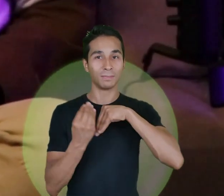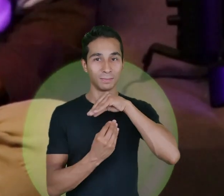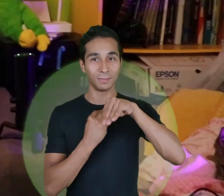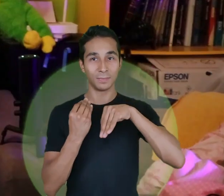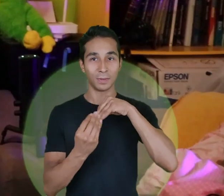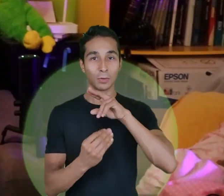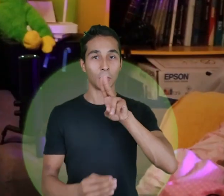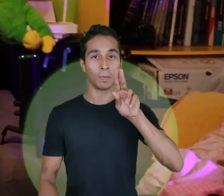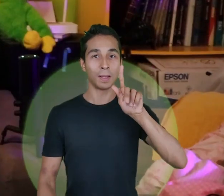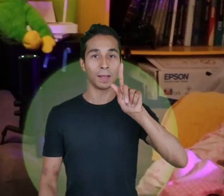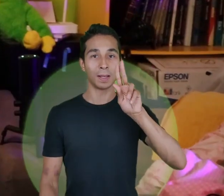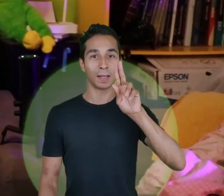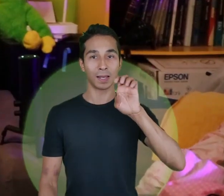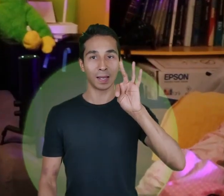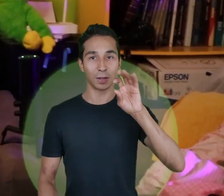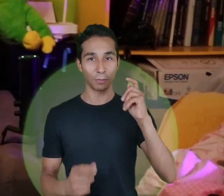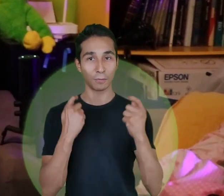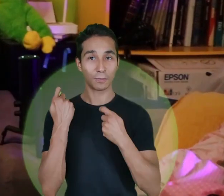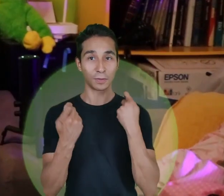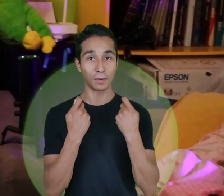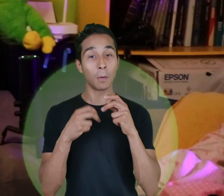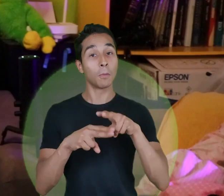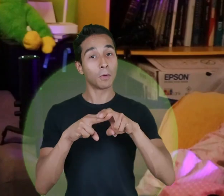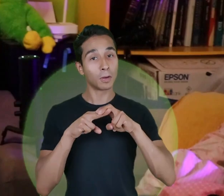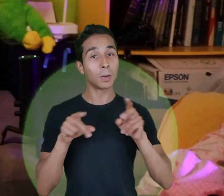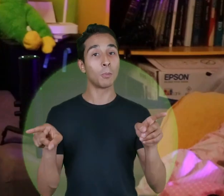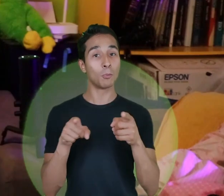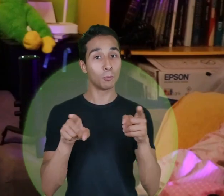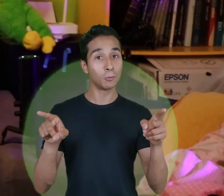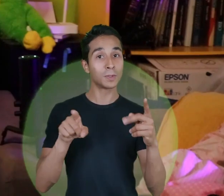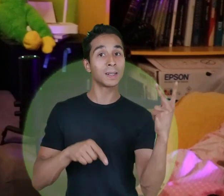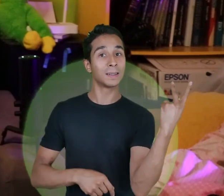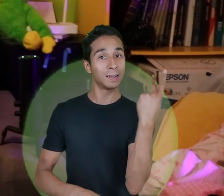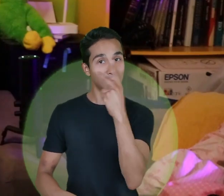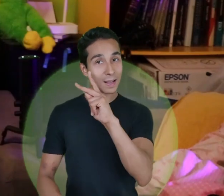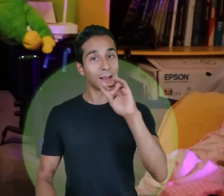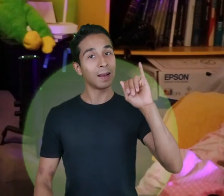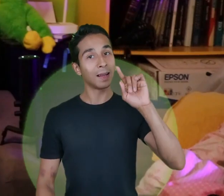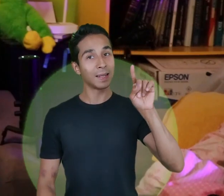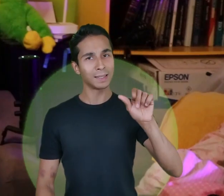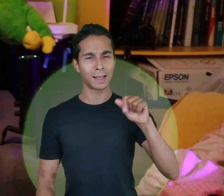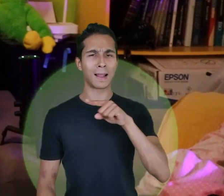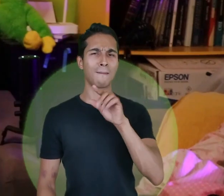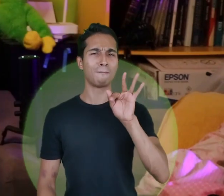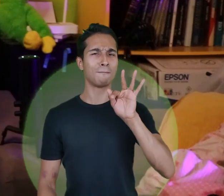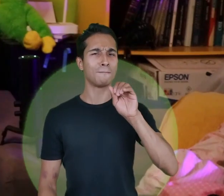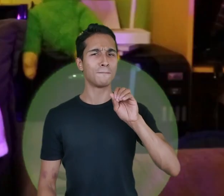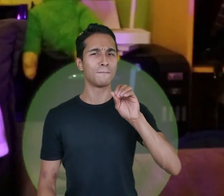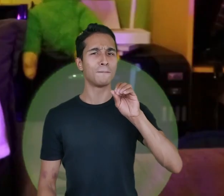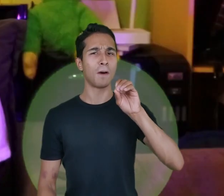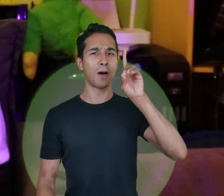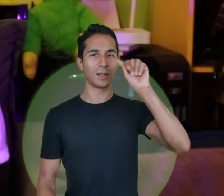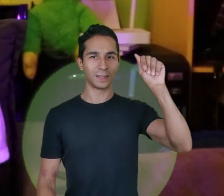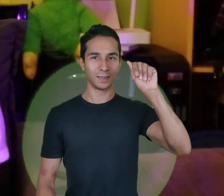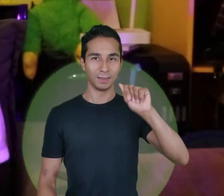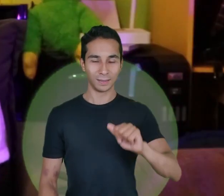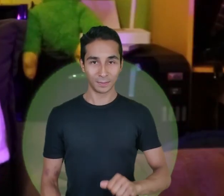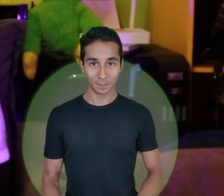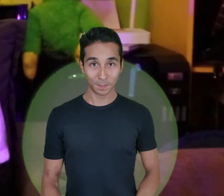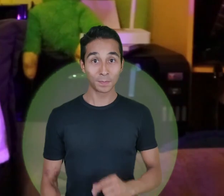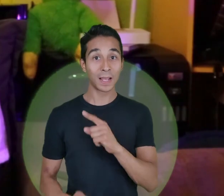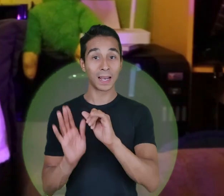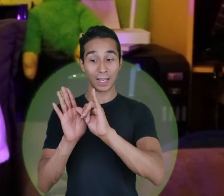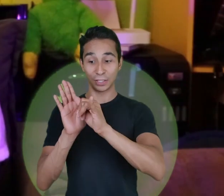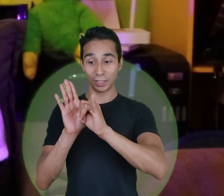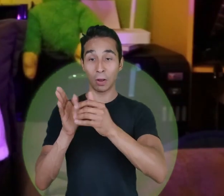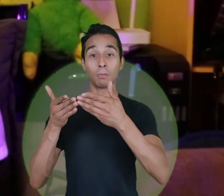Gueto, e foi inspirado, né, numa das músicas da Isa. E para mostrar como essa mina é foda, ela lançou aí um